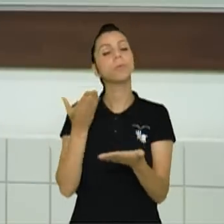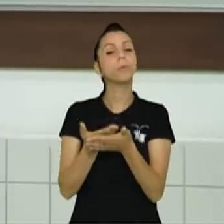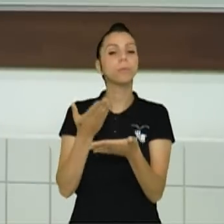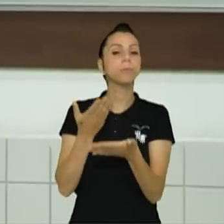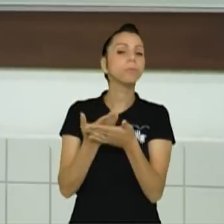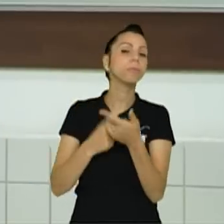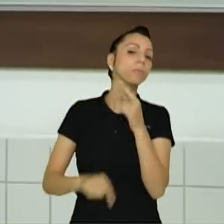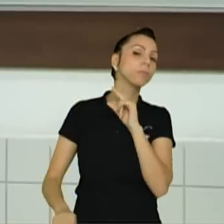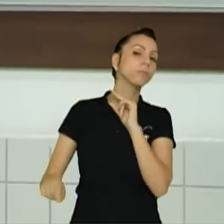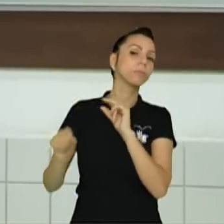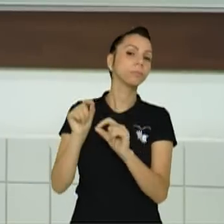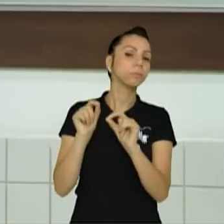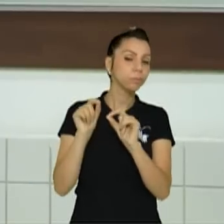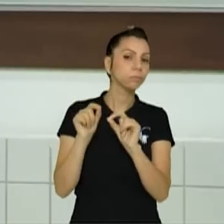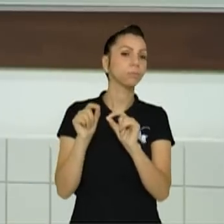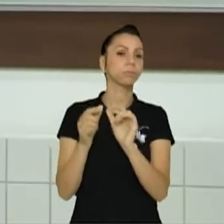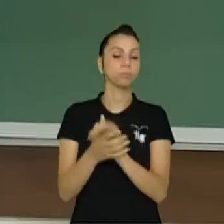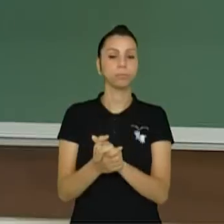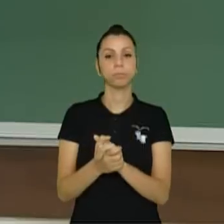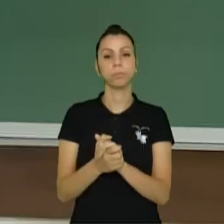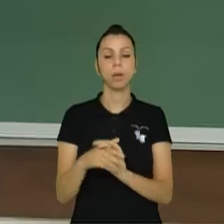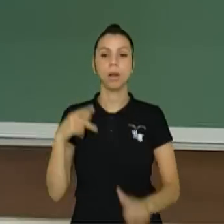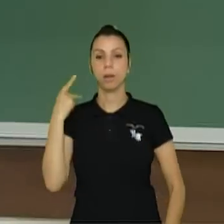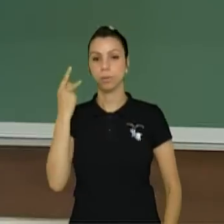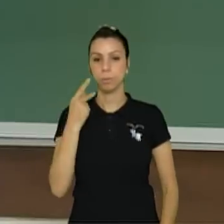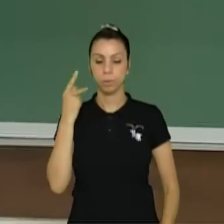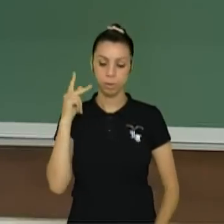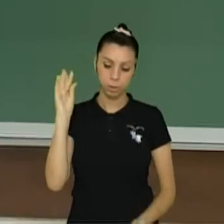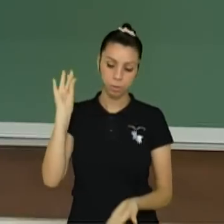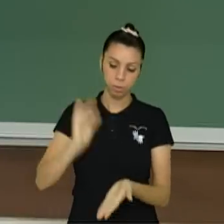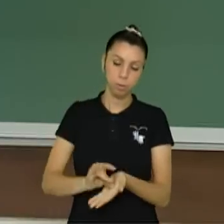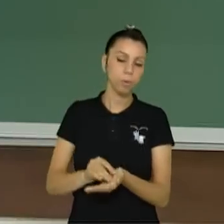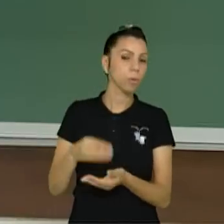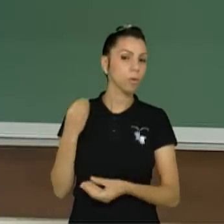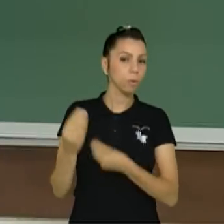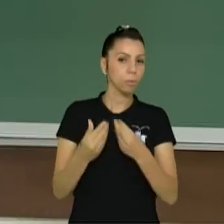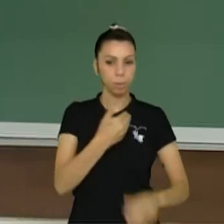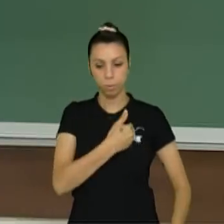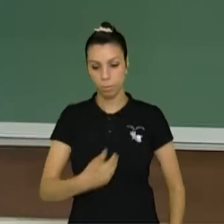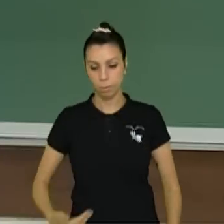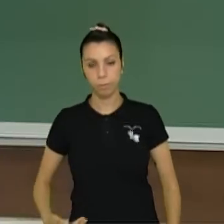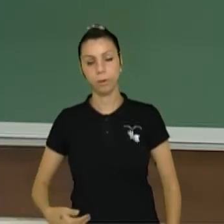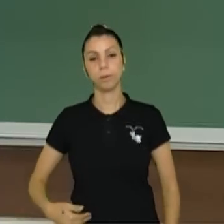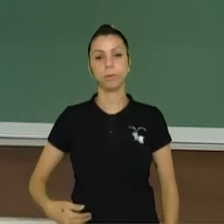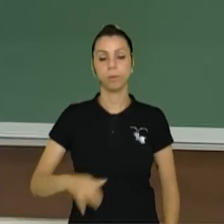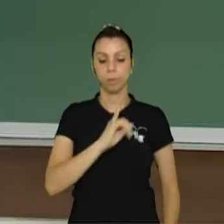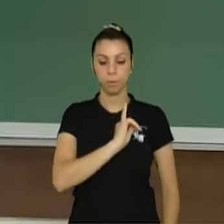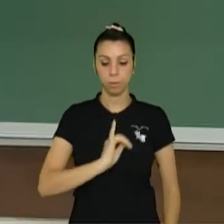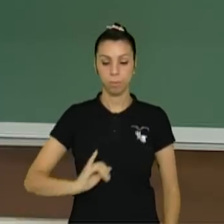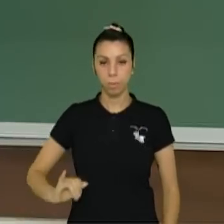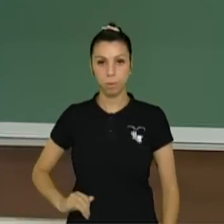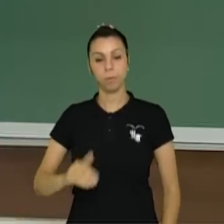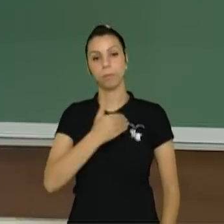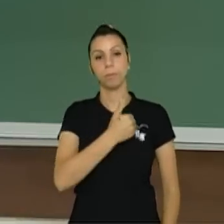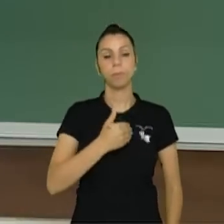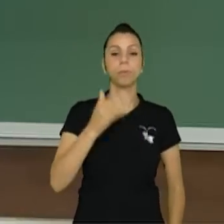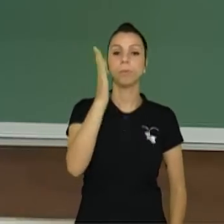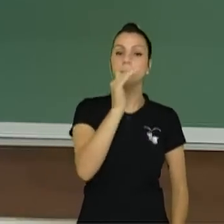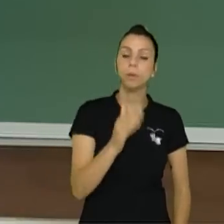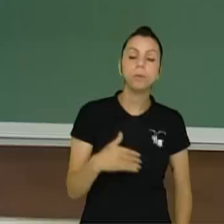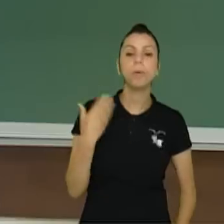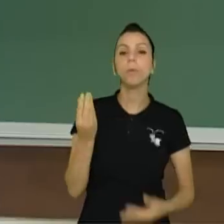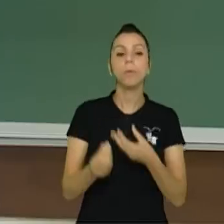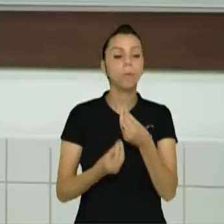identificar, como nós estamos falando aqui, as políticas oficiais, ou seja, como que o governo imperial brasileiro lidou com os povos originários,